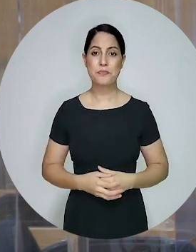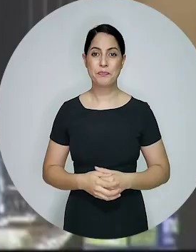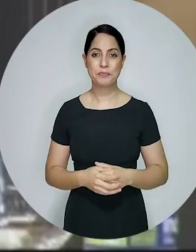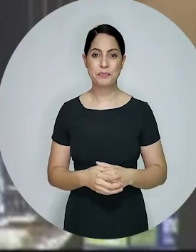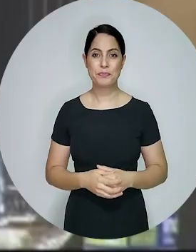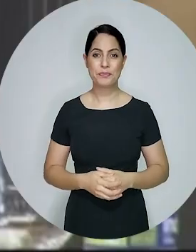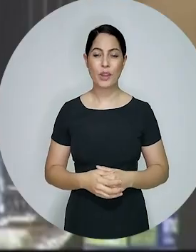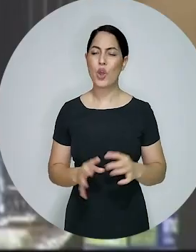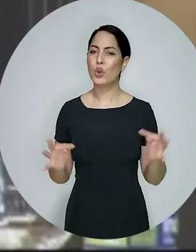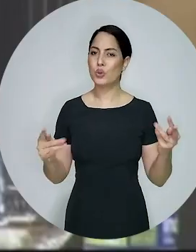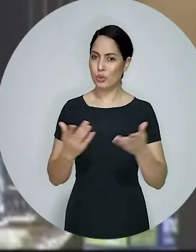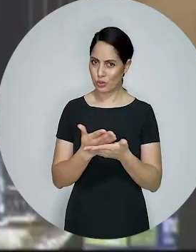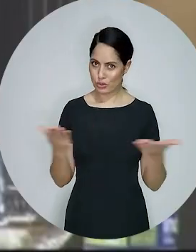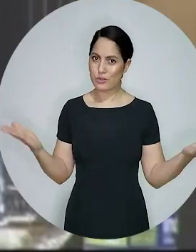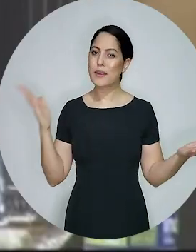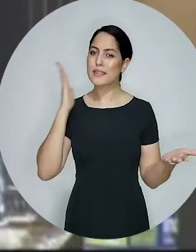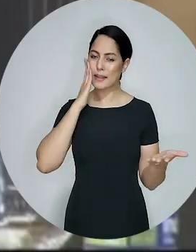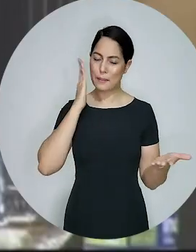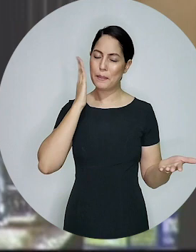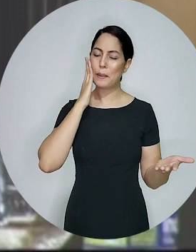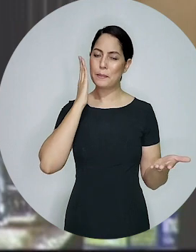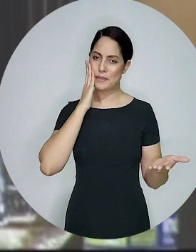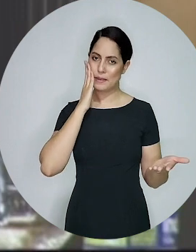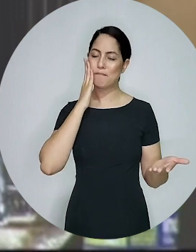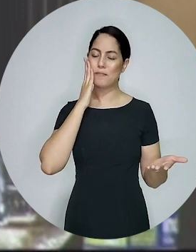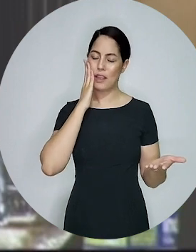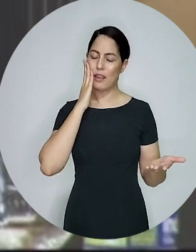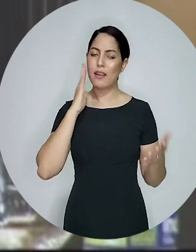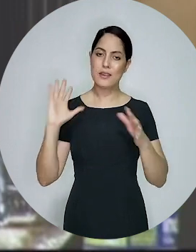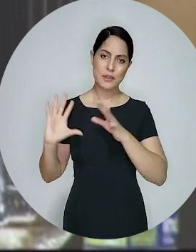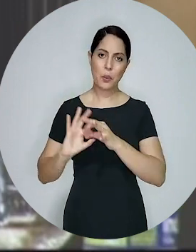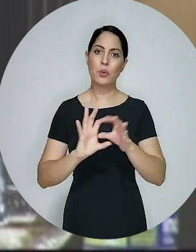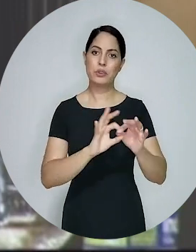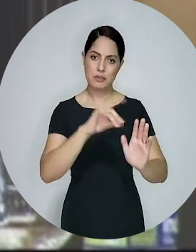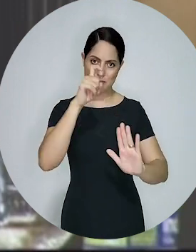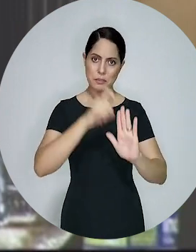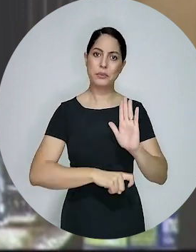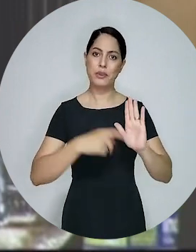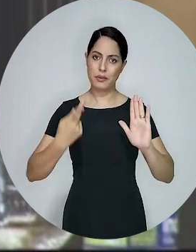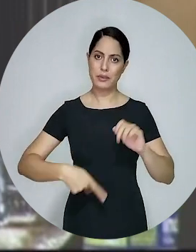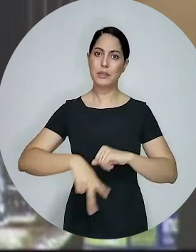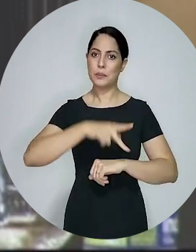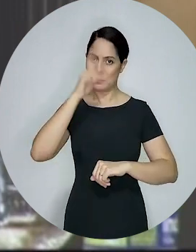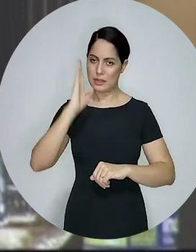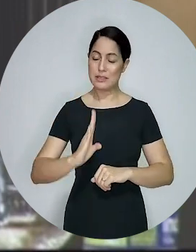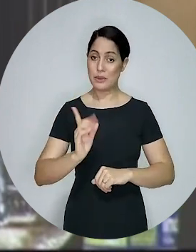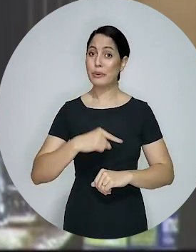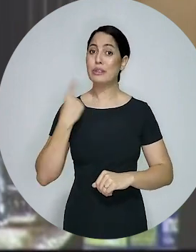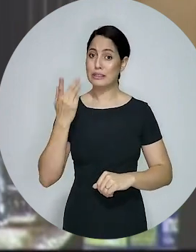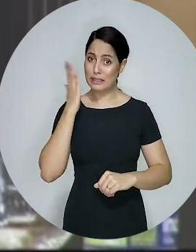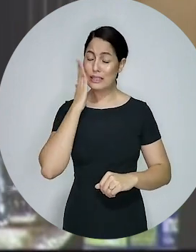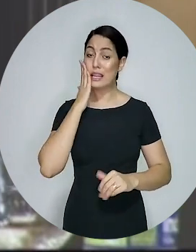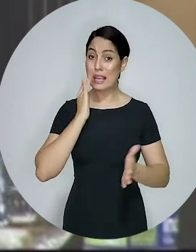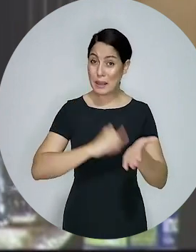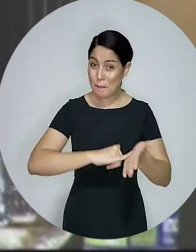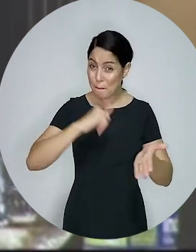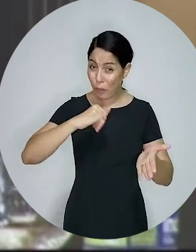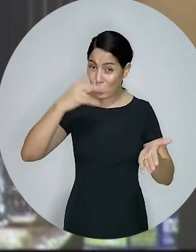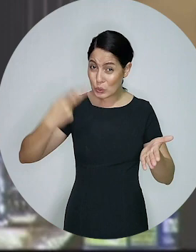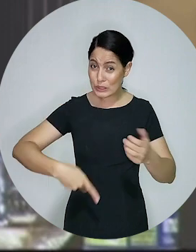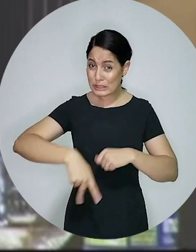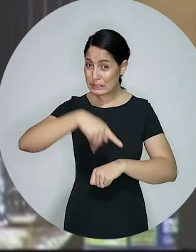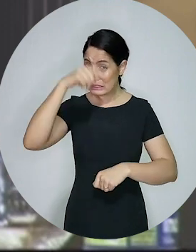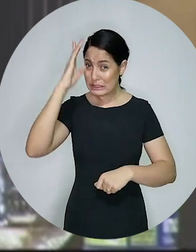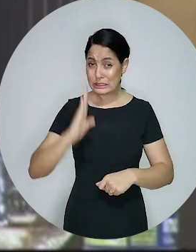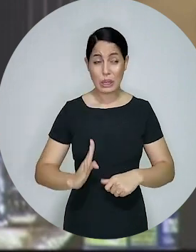classe. Todos nós sabemos da realidade tributária que experimentamos no Brasil, sabemos que os impostos são